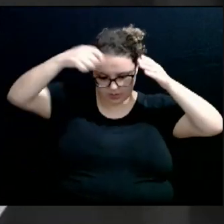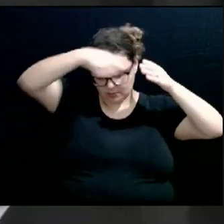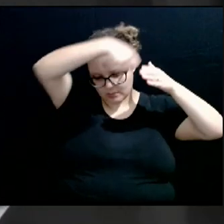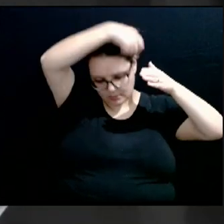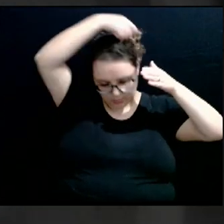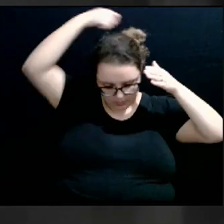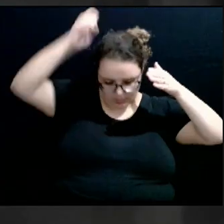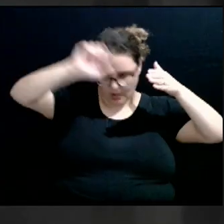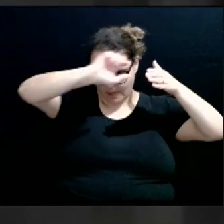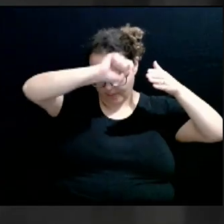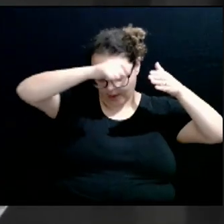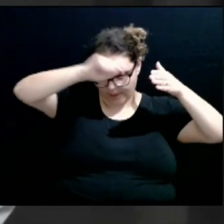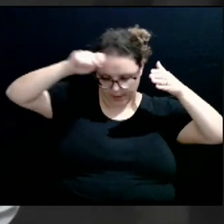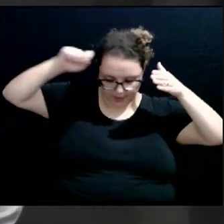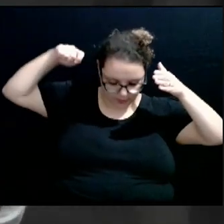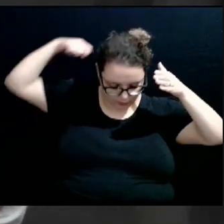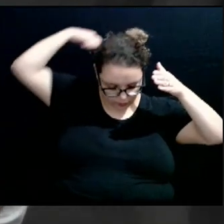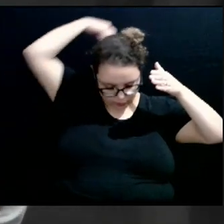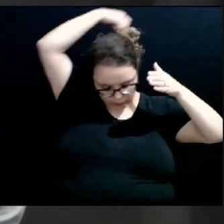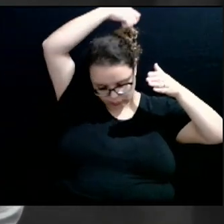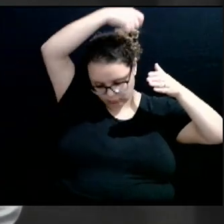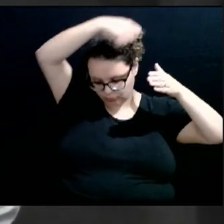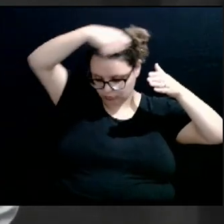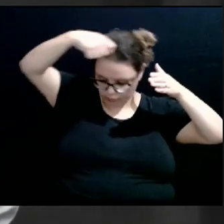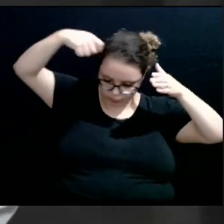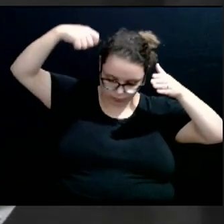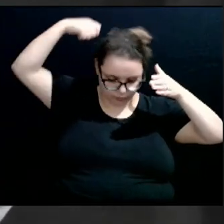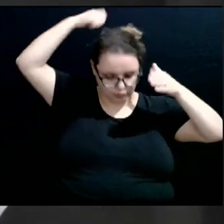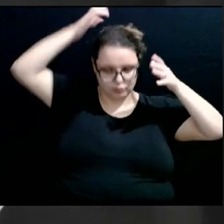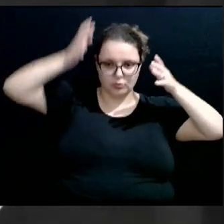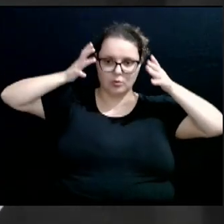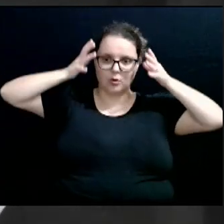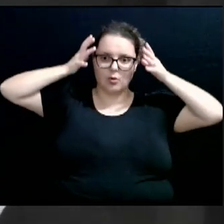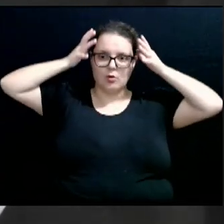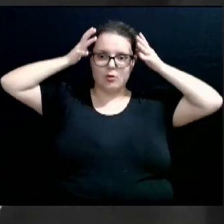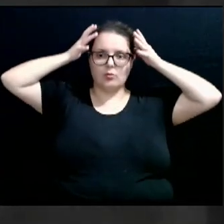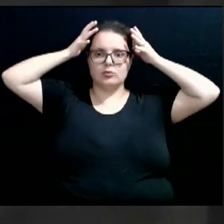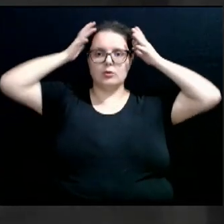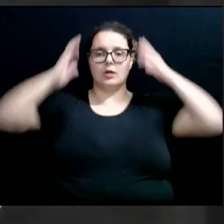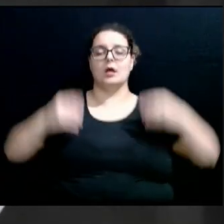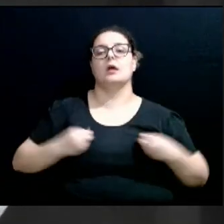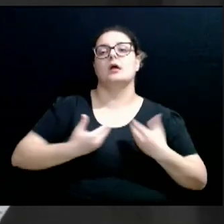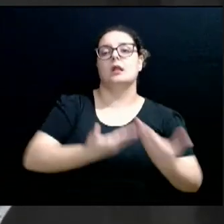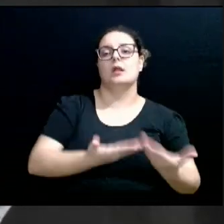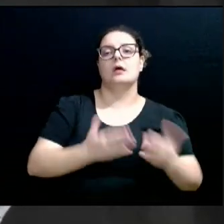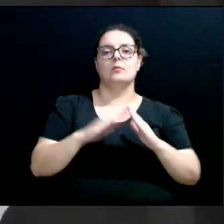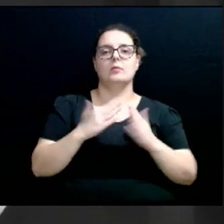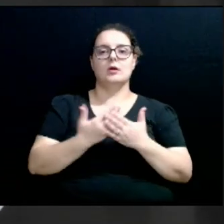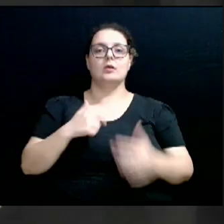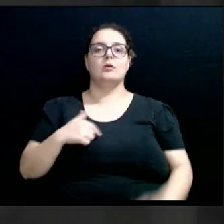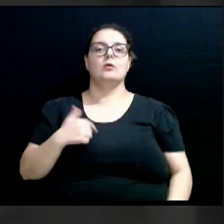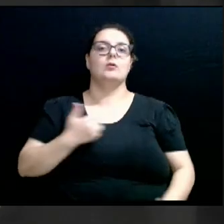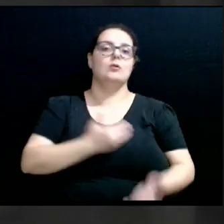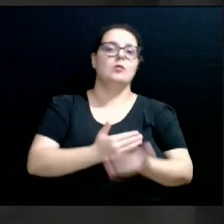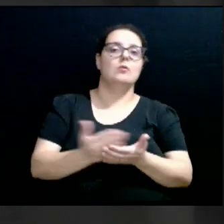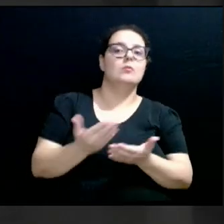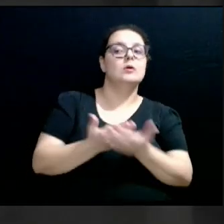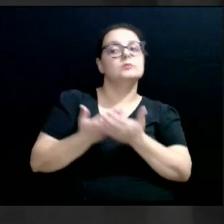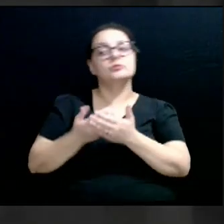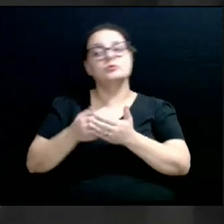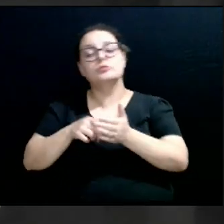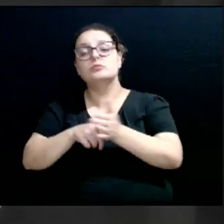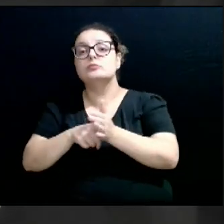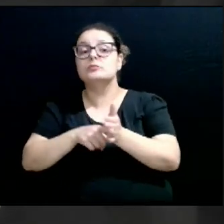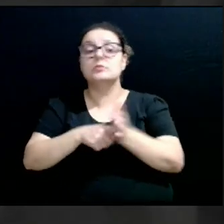há o questionamento, e a gente vai levar para a escola, aí eu começo a estudar, eu começo a buscar. Então, por exemplo,